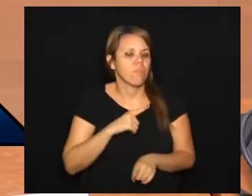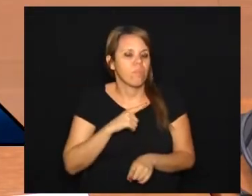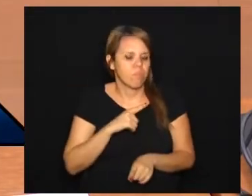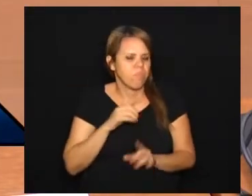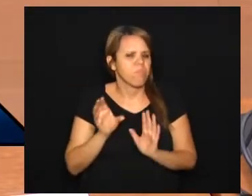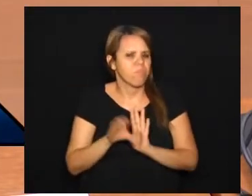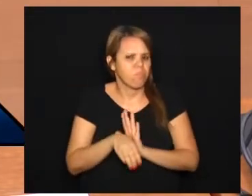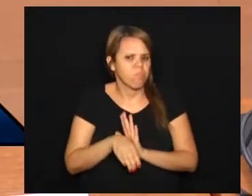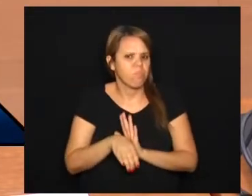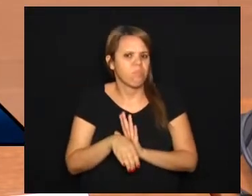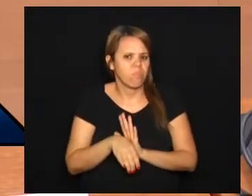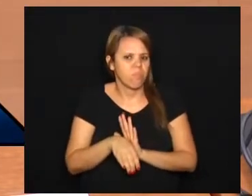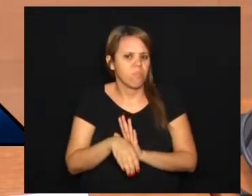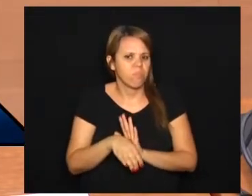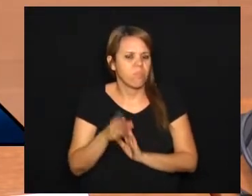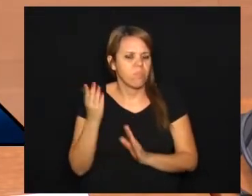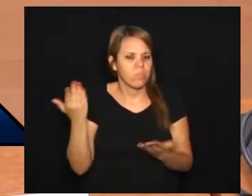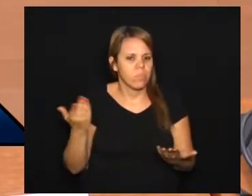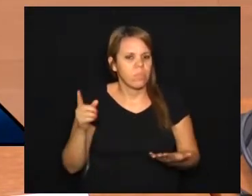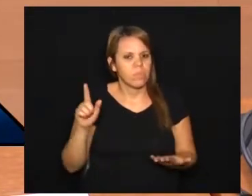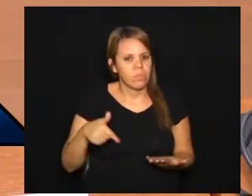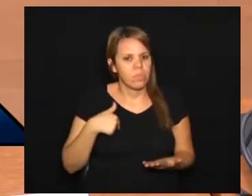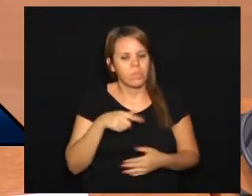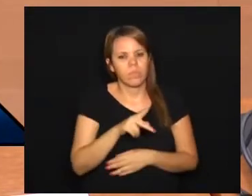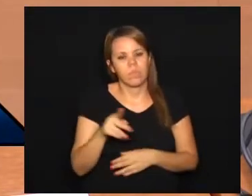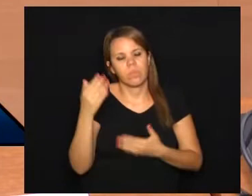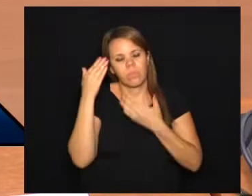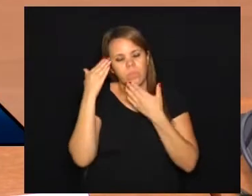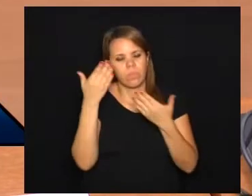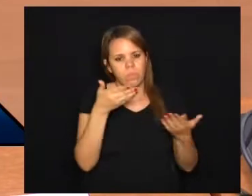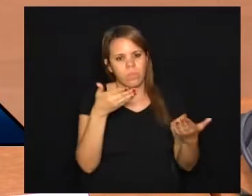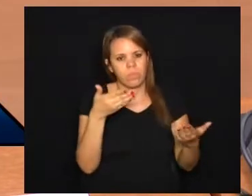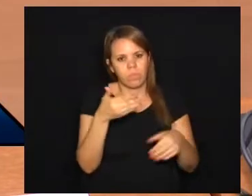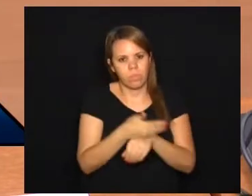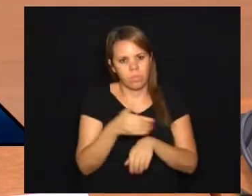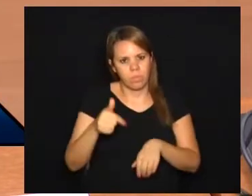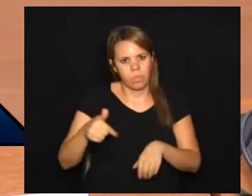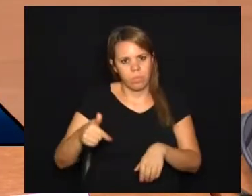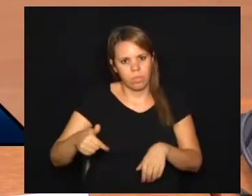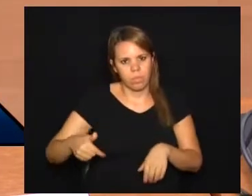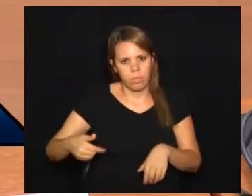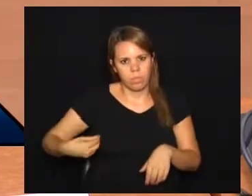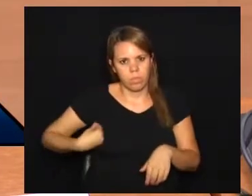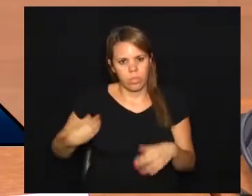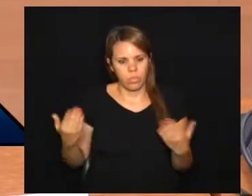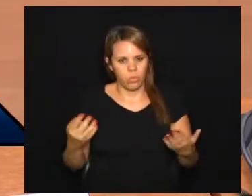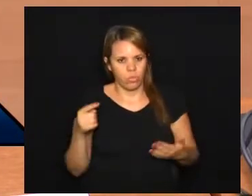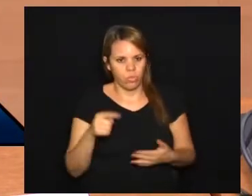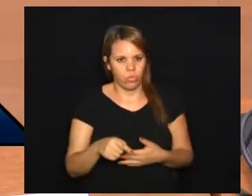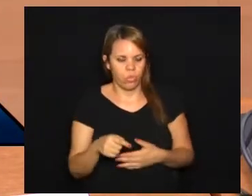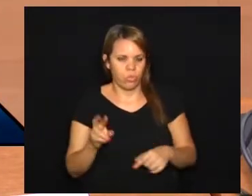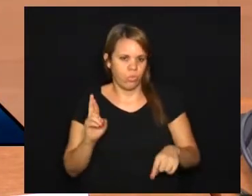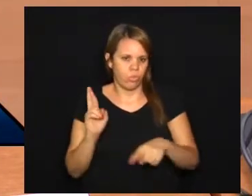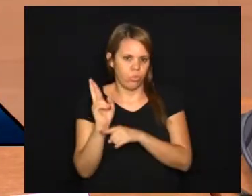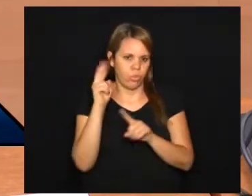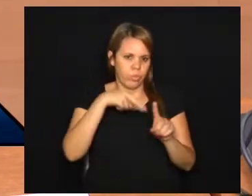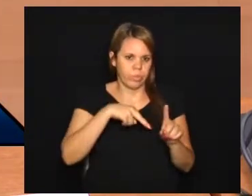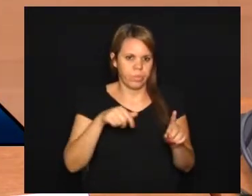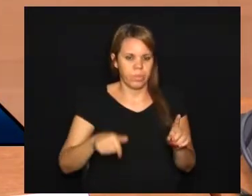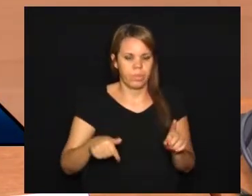concepção, e hoje é o presidente. Então, agradeço muito a sua presença aqui, você hoje nos representando